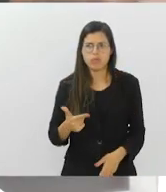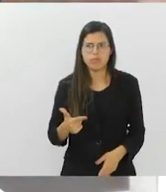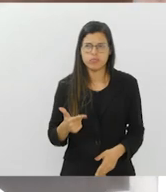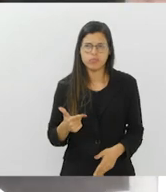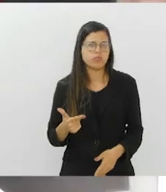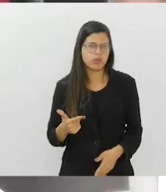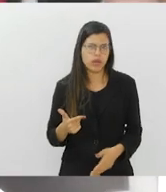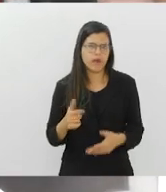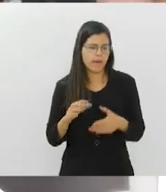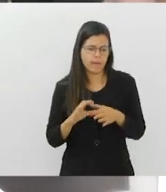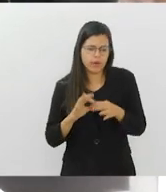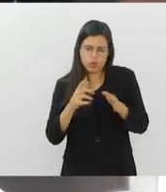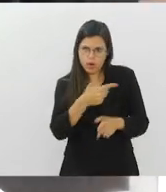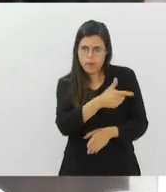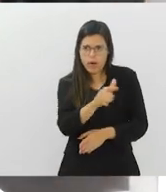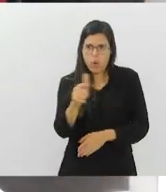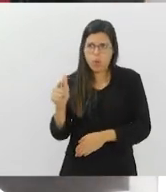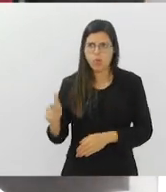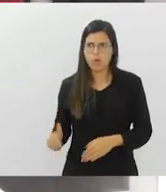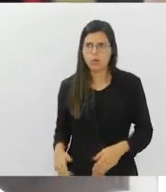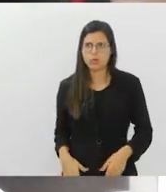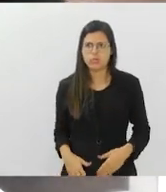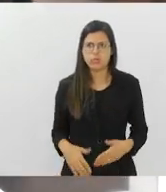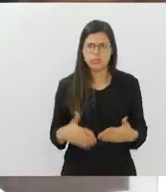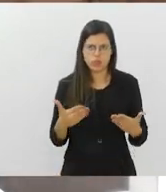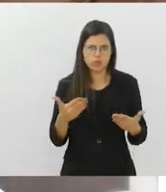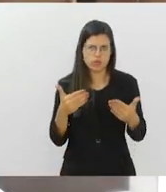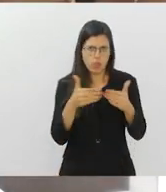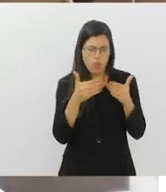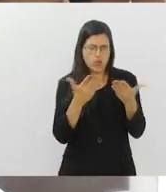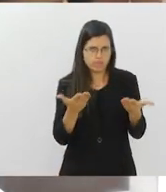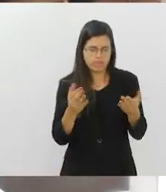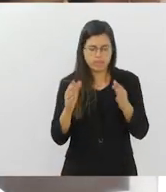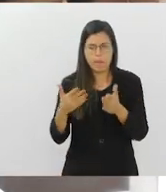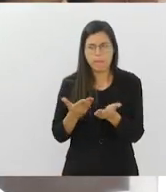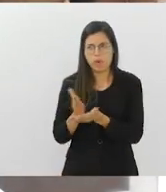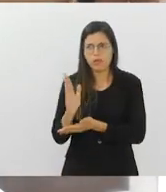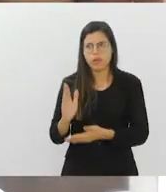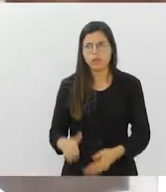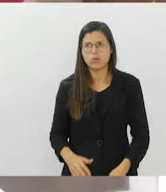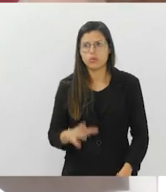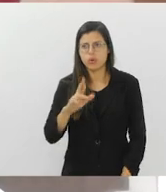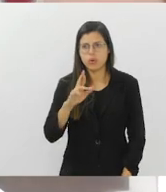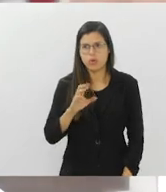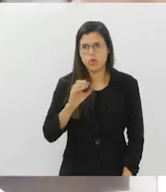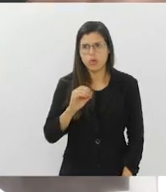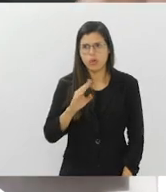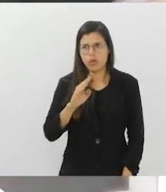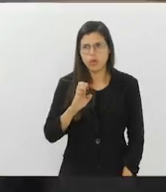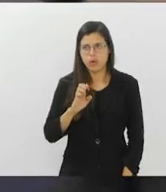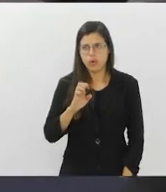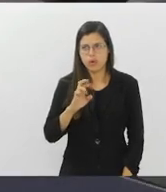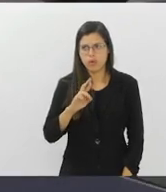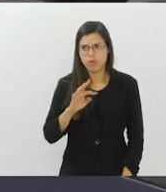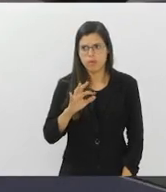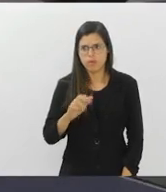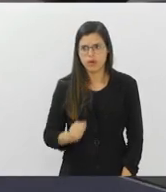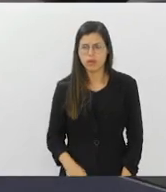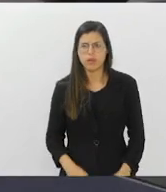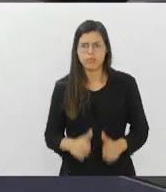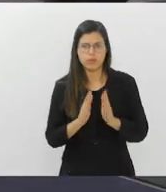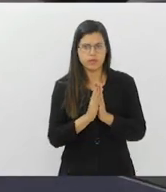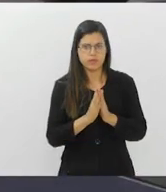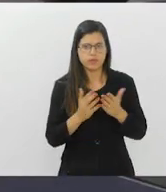Então, os pares apoiam? Então, aprovado. Roberta, por favor. Gostaria muito